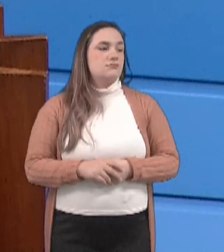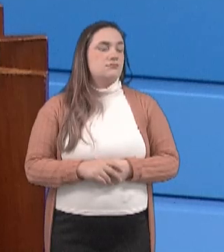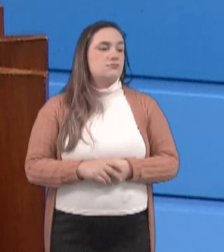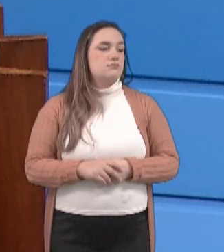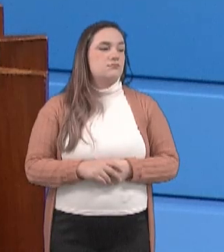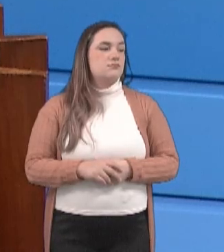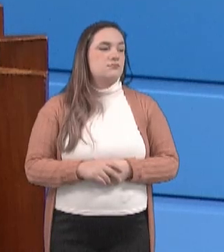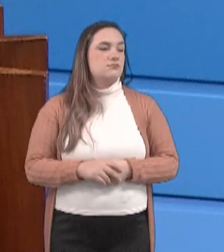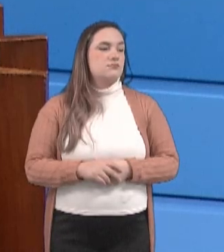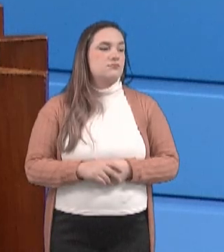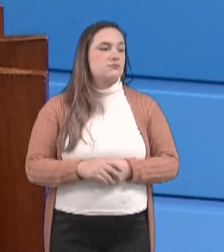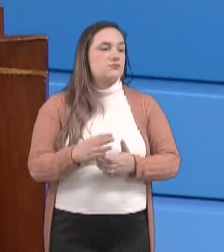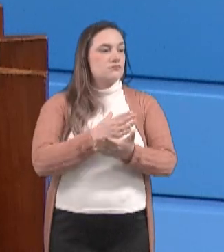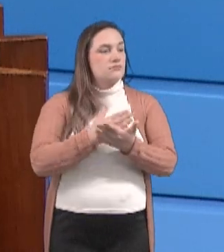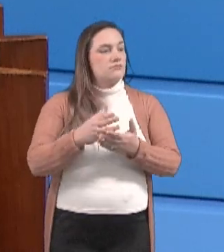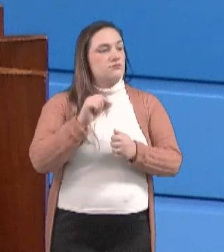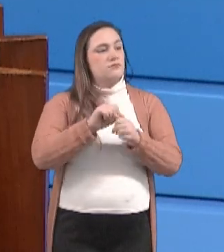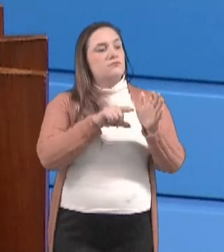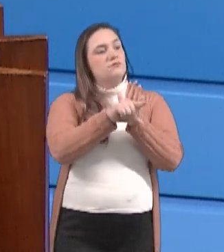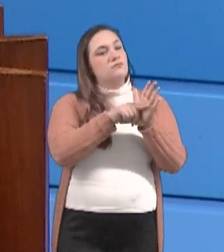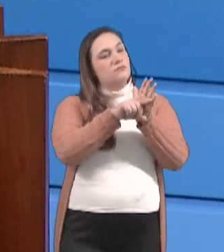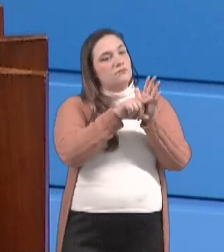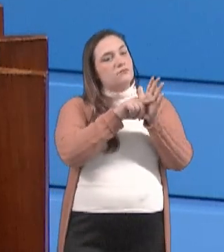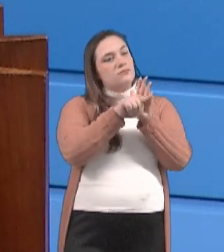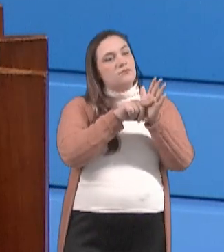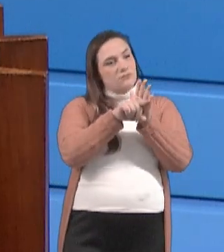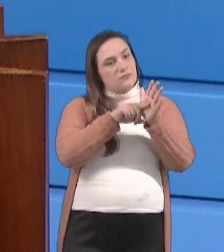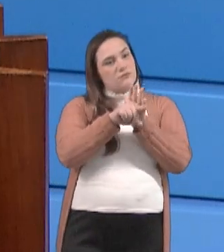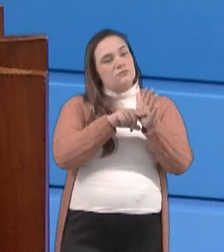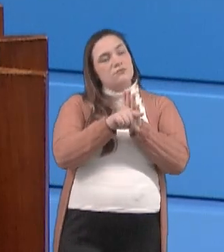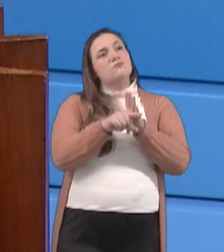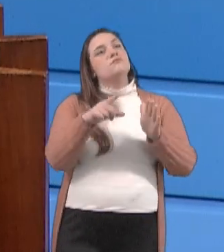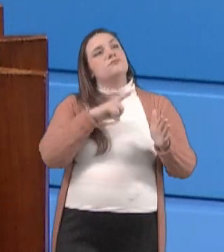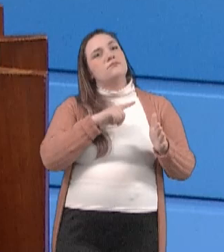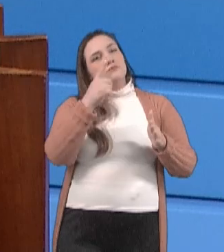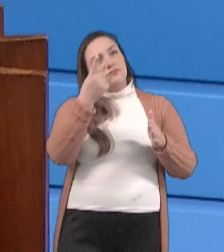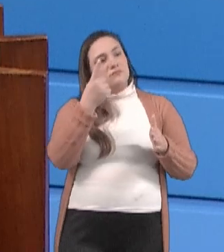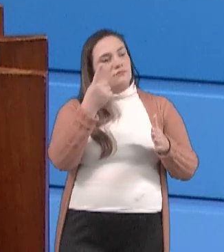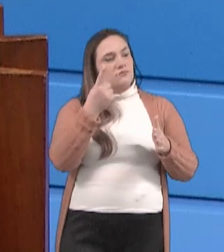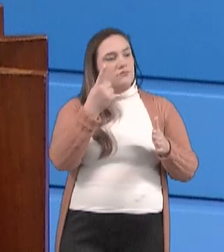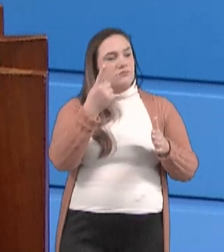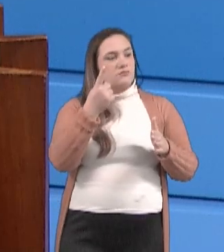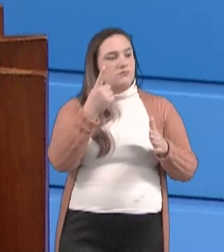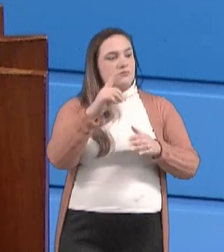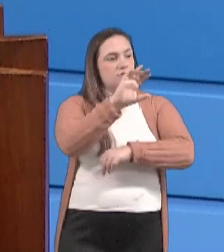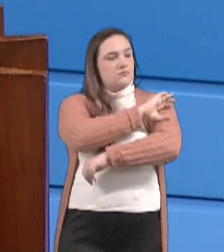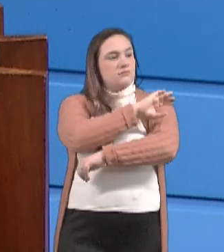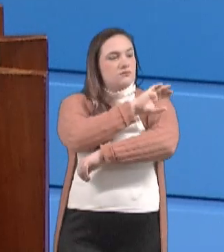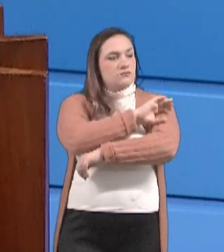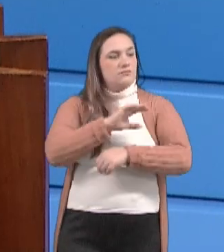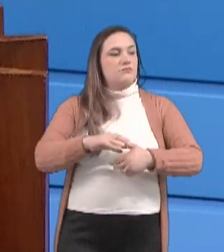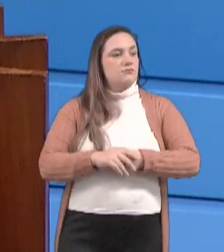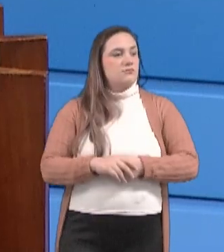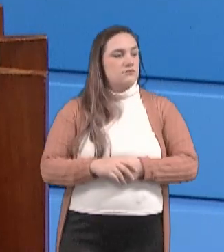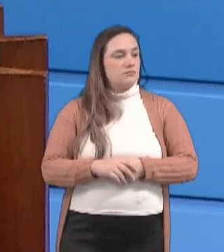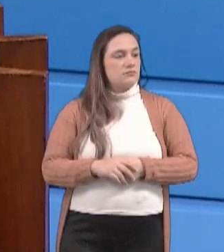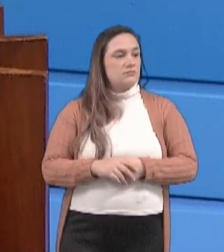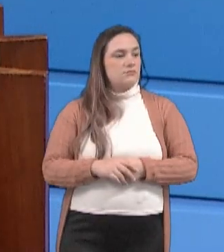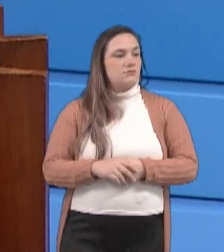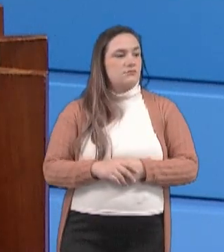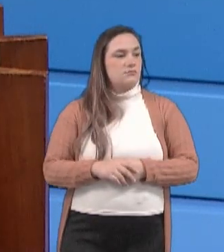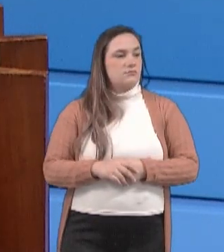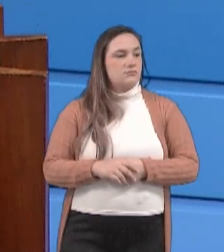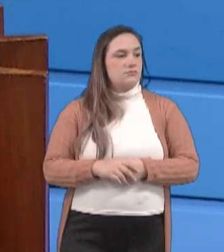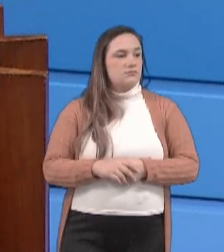Para fazer pesquisa, e essa empresa tinha lá um coordenador, com mais 7, 8